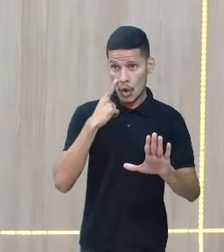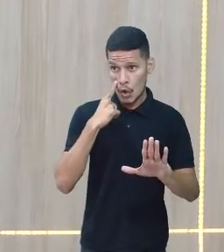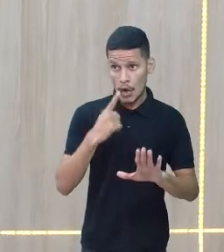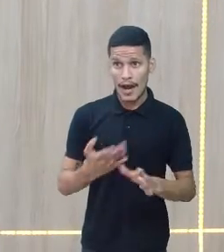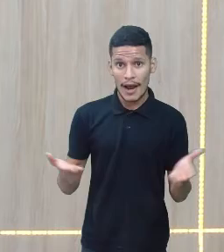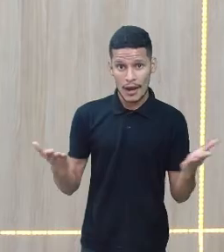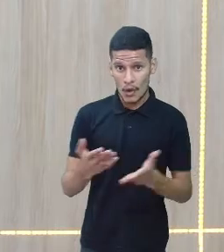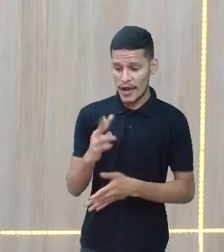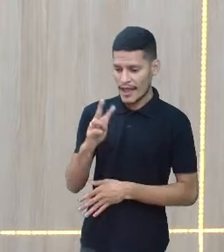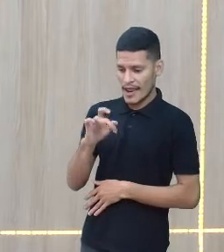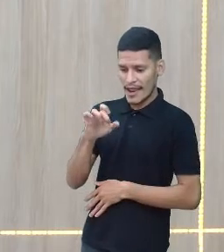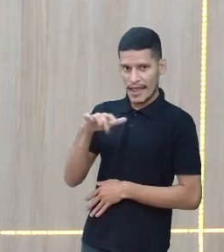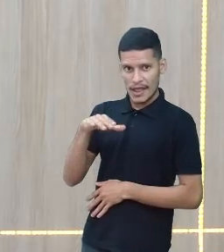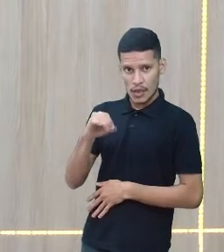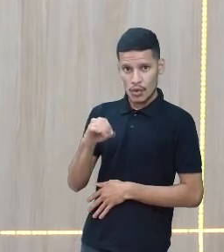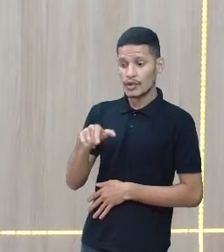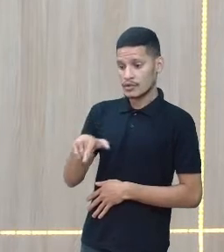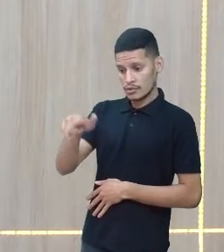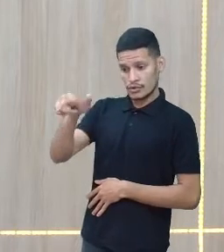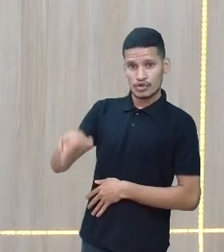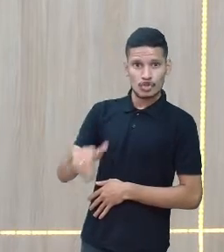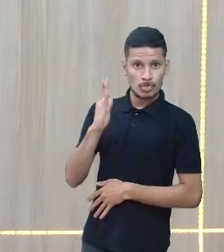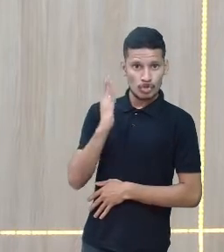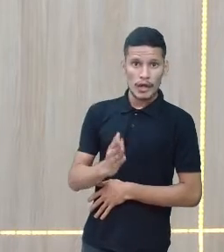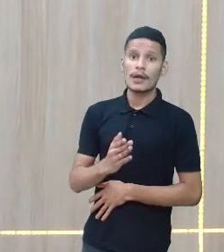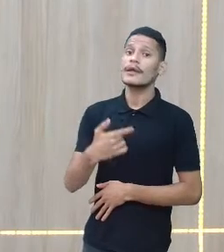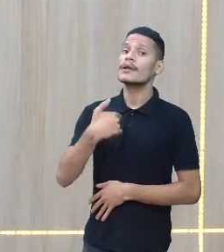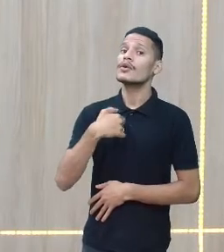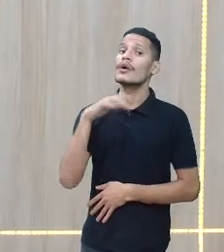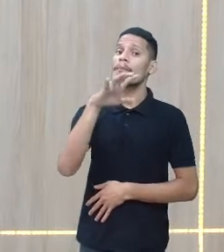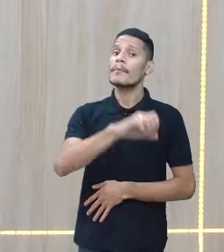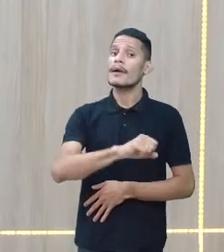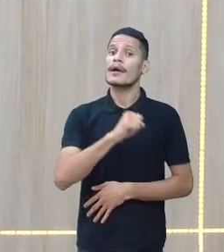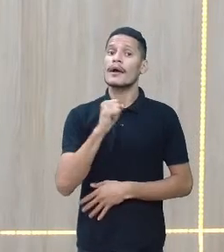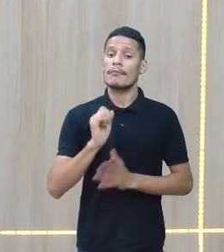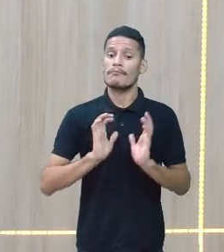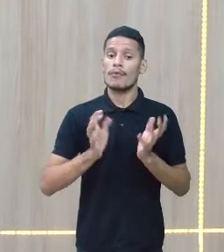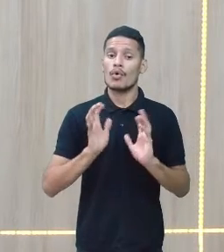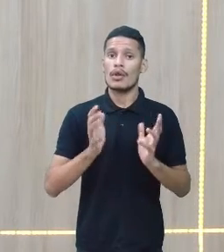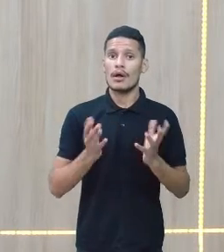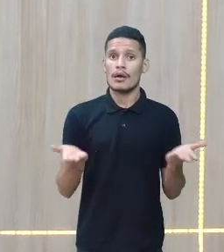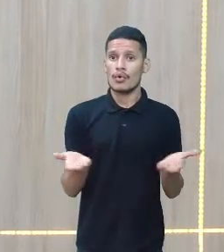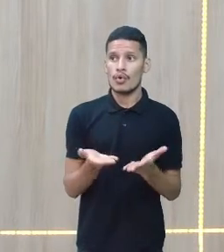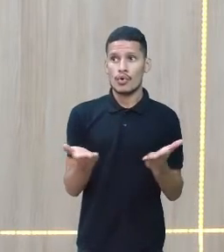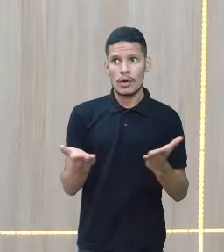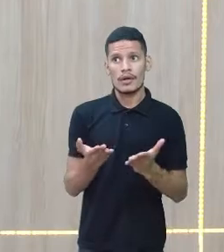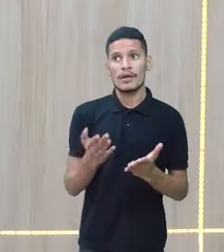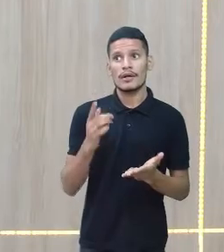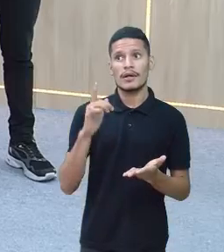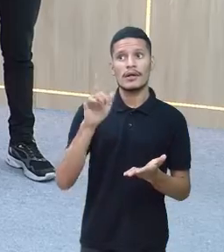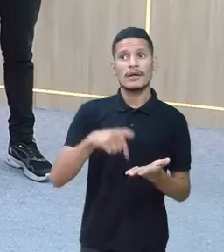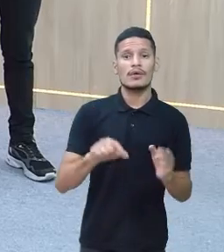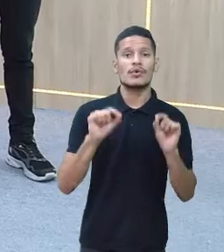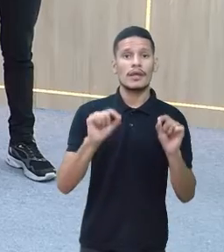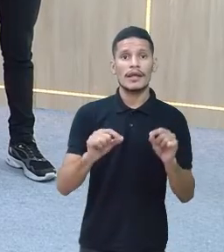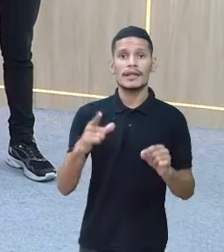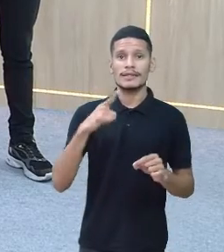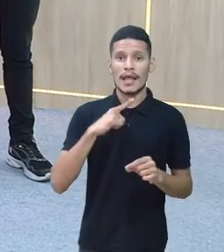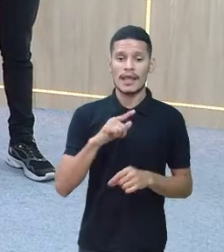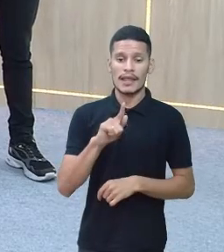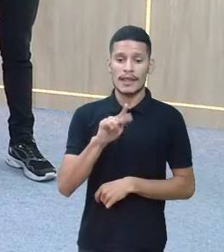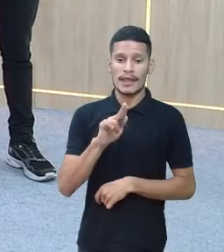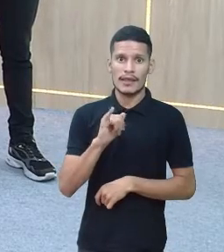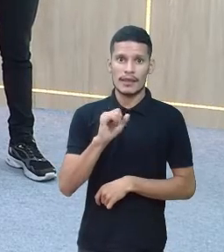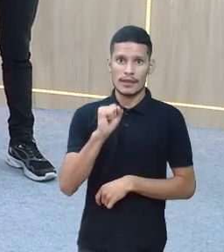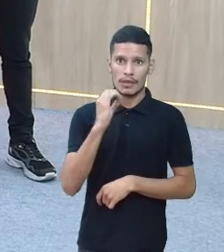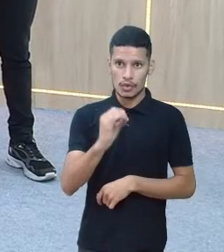aqui Helena, né, que já está no estúdio. Eu vou pegar a minha bola, que é a bola que tem o guiso,